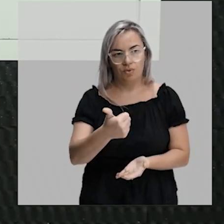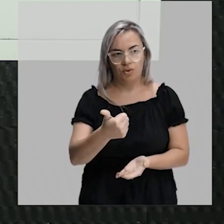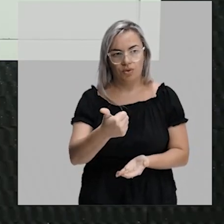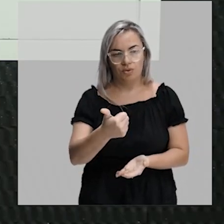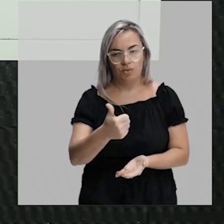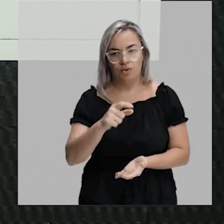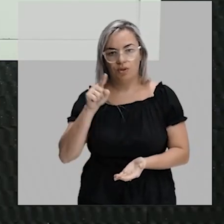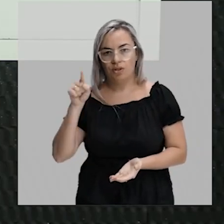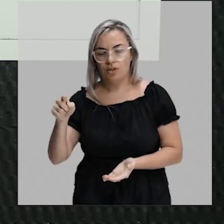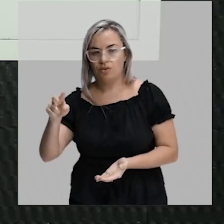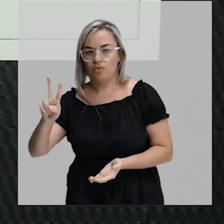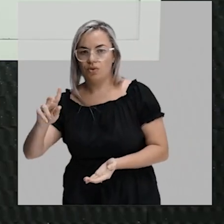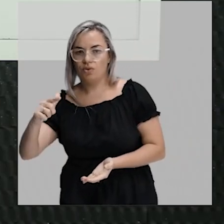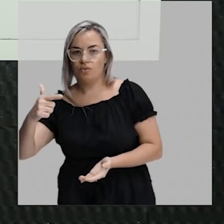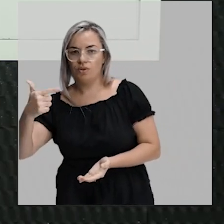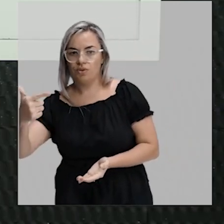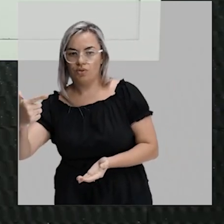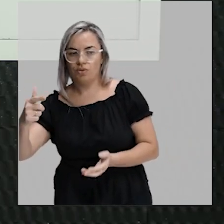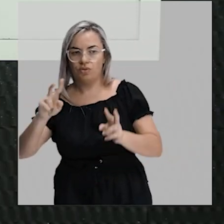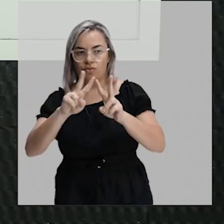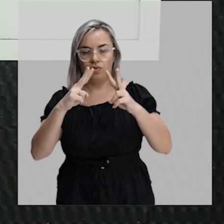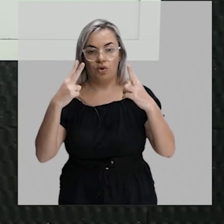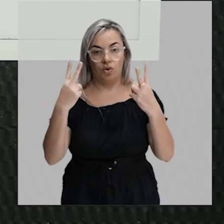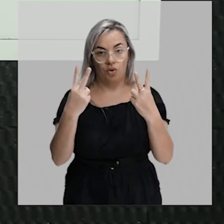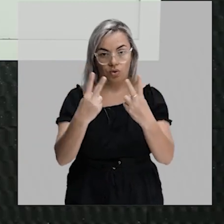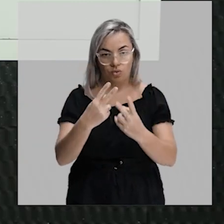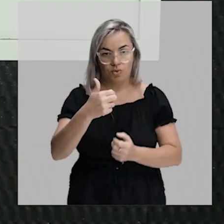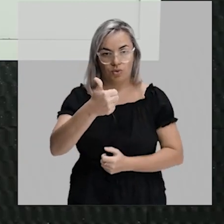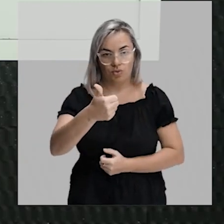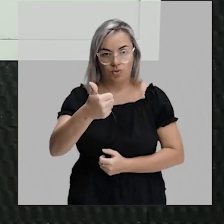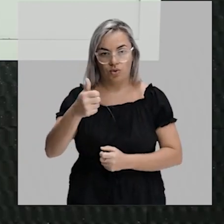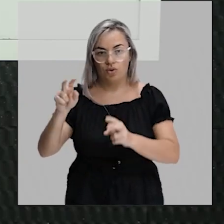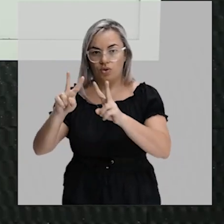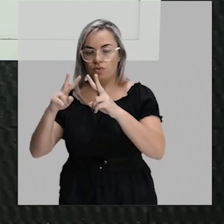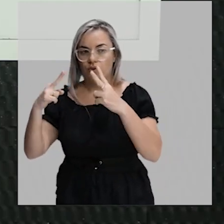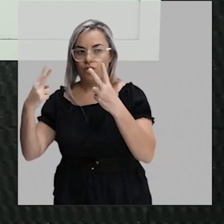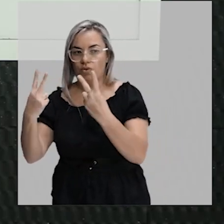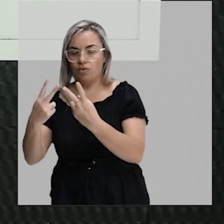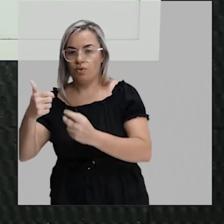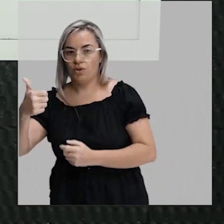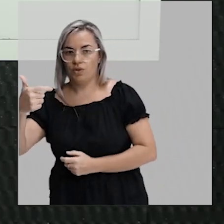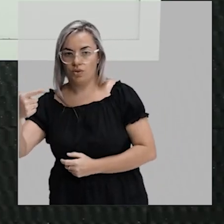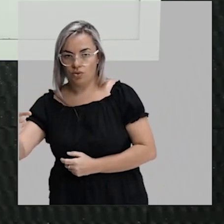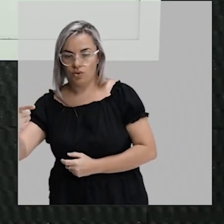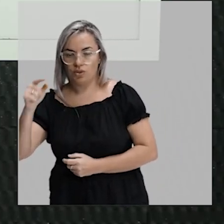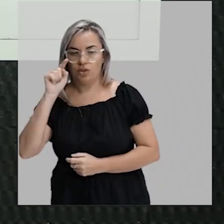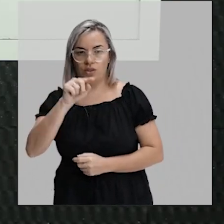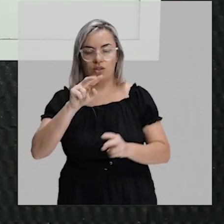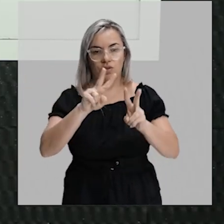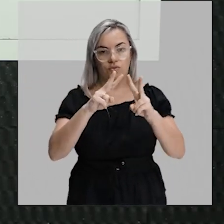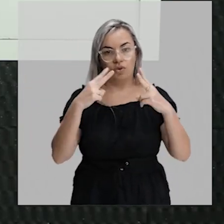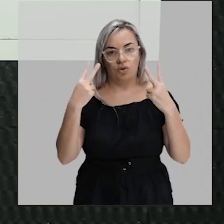já vimos aqui que o volume 1 ele é maior do que o 2, tá certo?